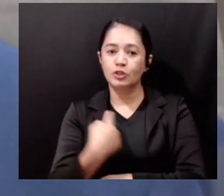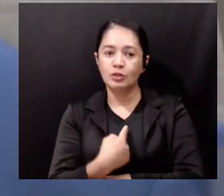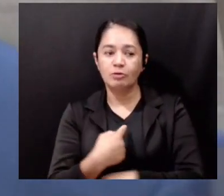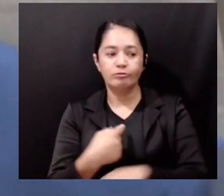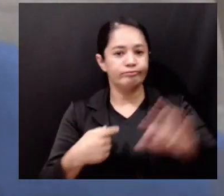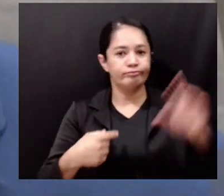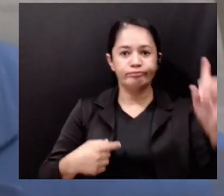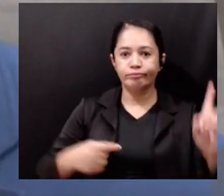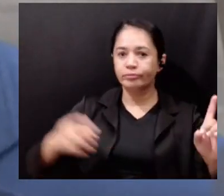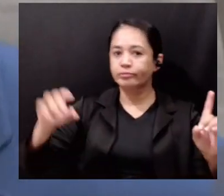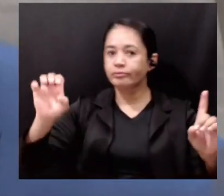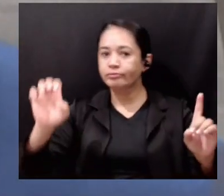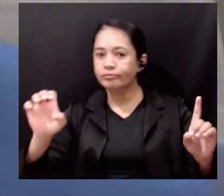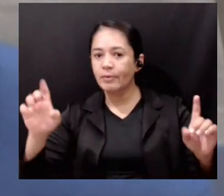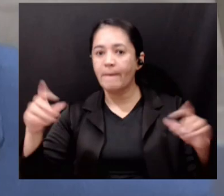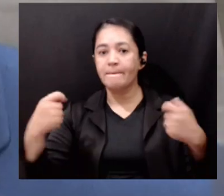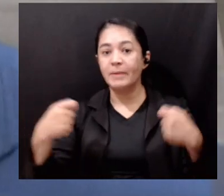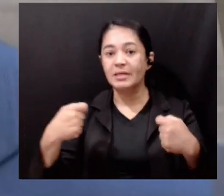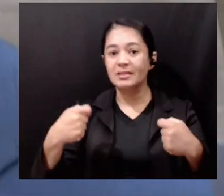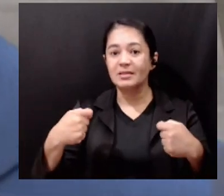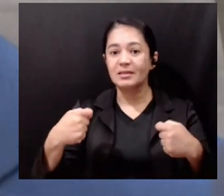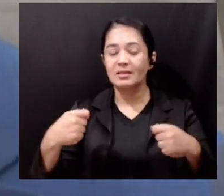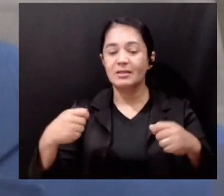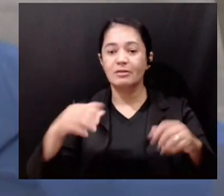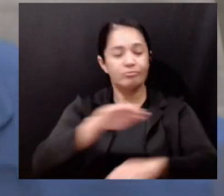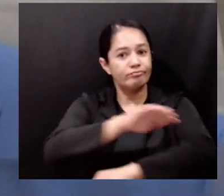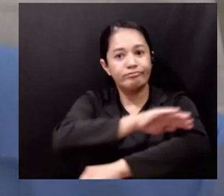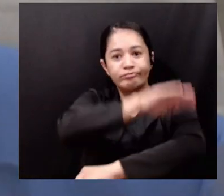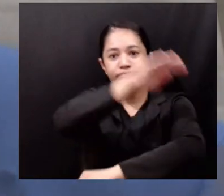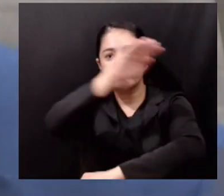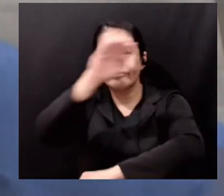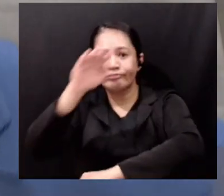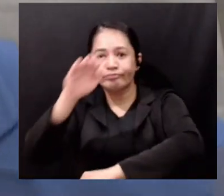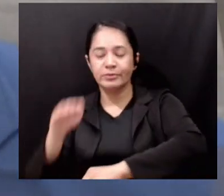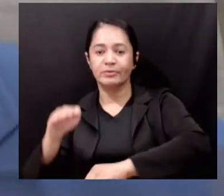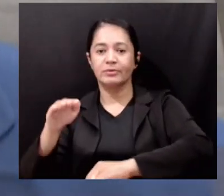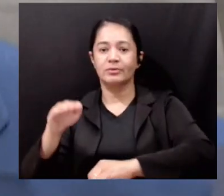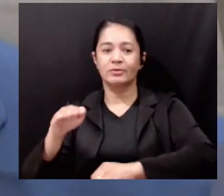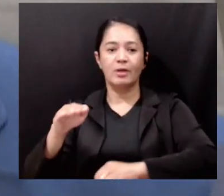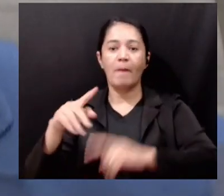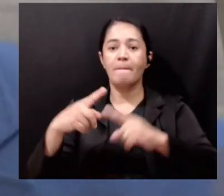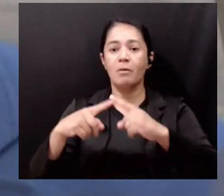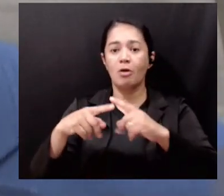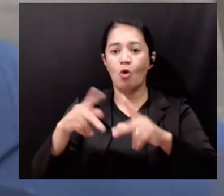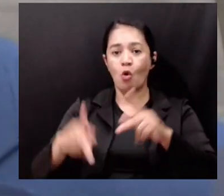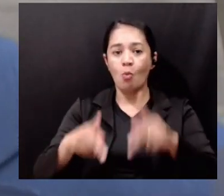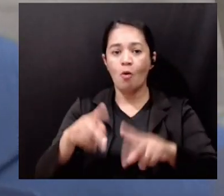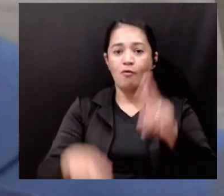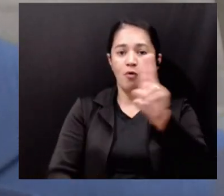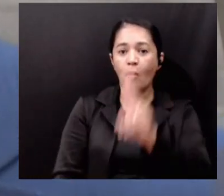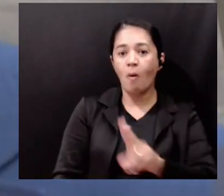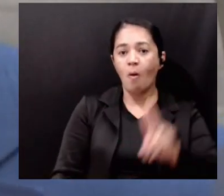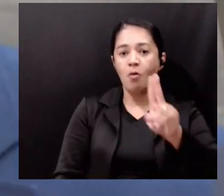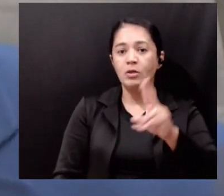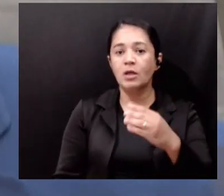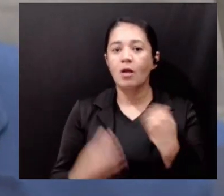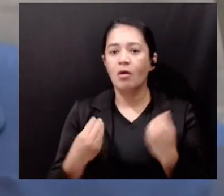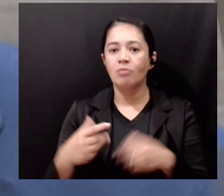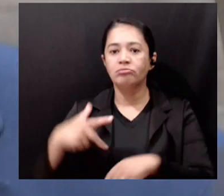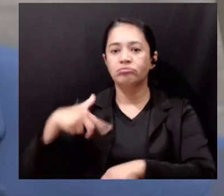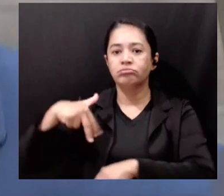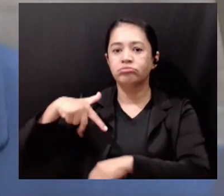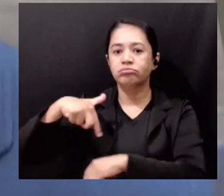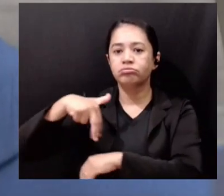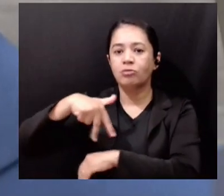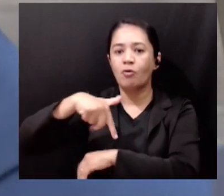esquerdo, precisam de passarelas, porque a população continua utilizando este acesso a pé e nós sabemos o